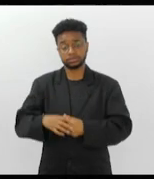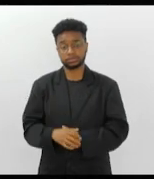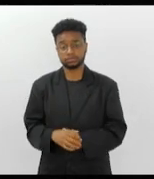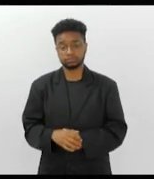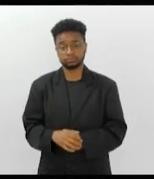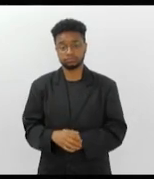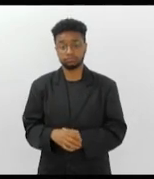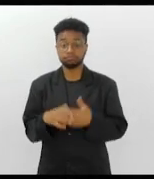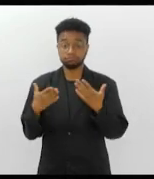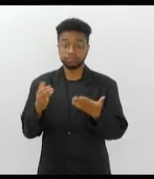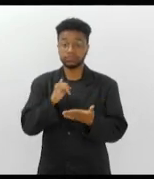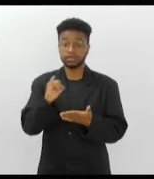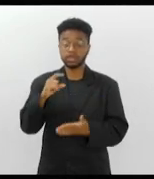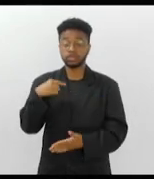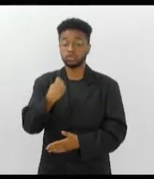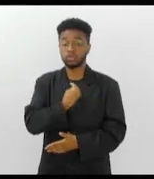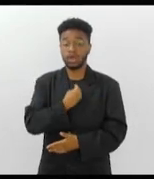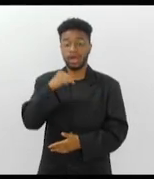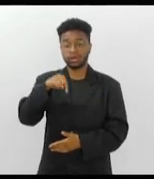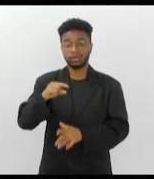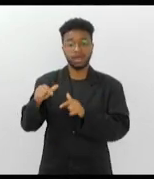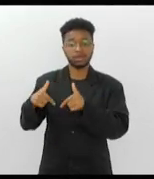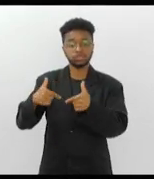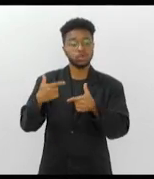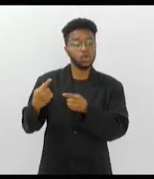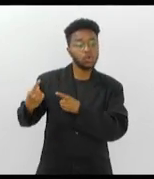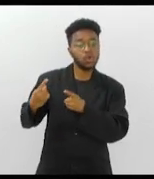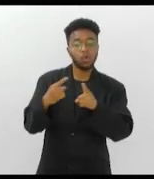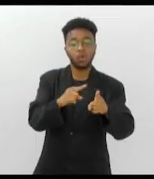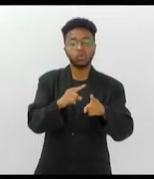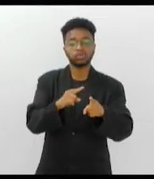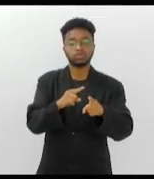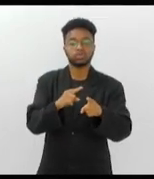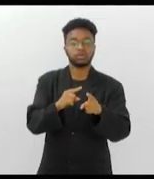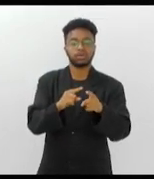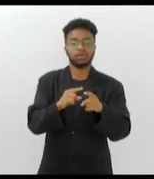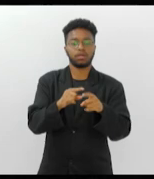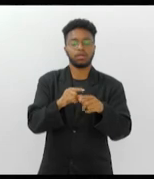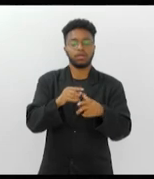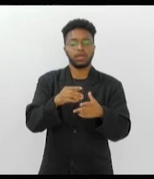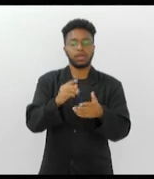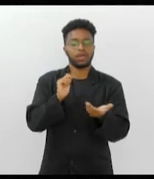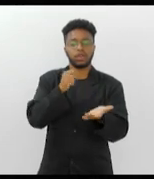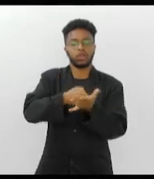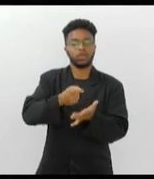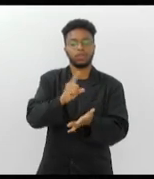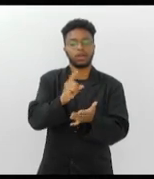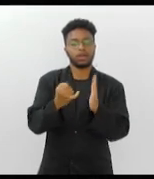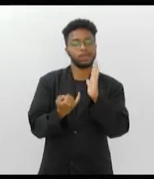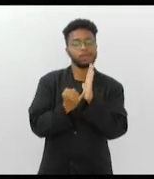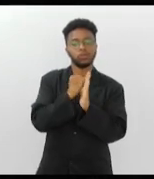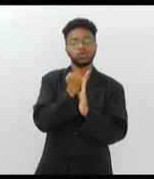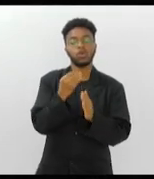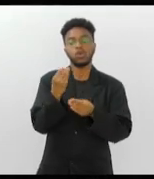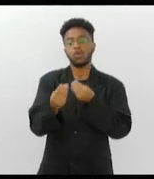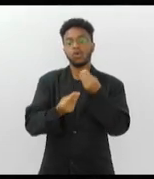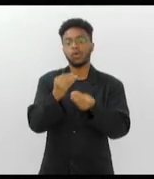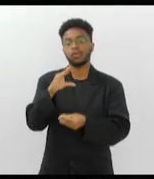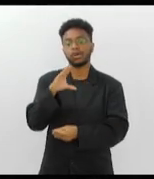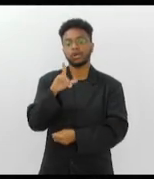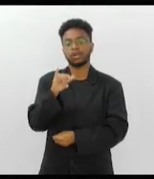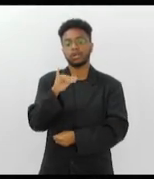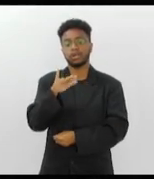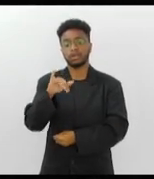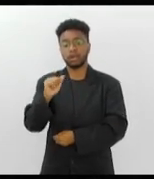Se a gente combate aqui a sonegação, como é que as clínicas credenciadas,